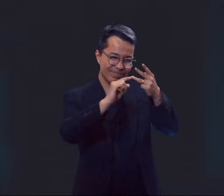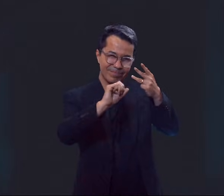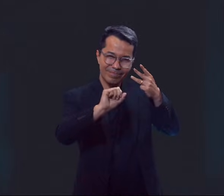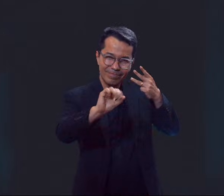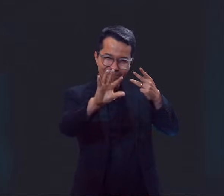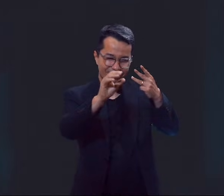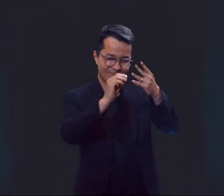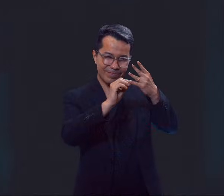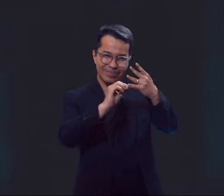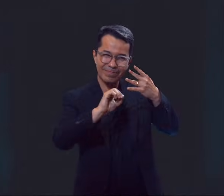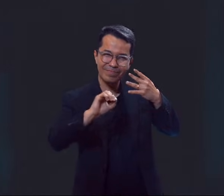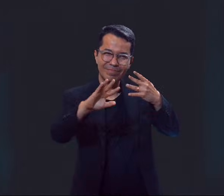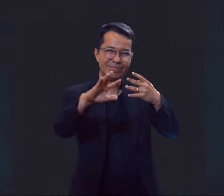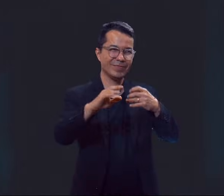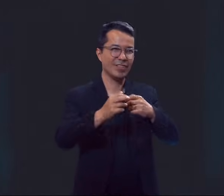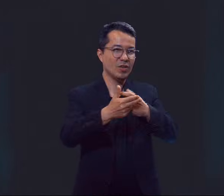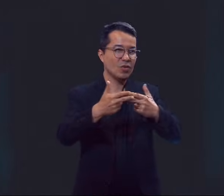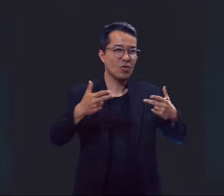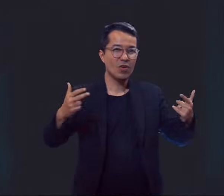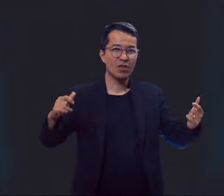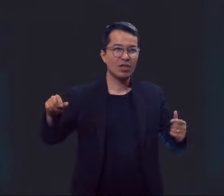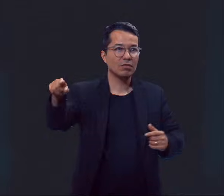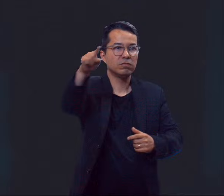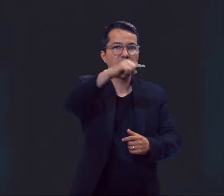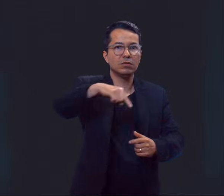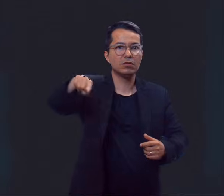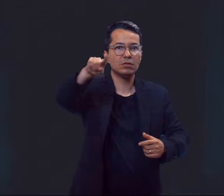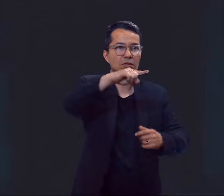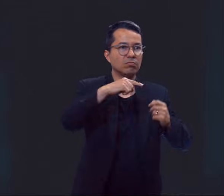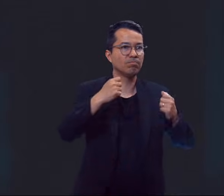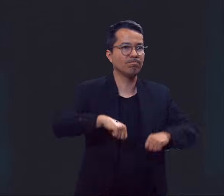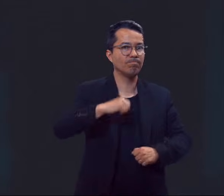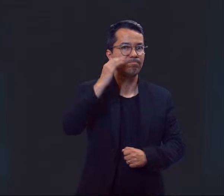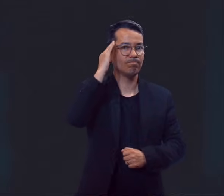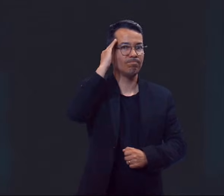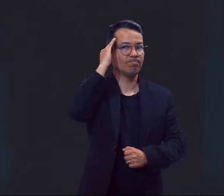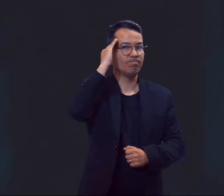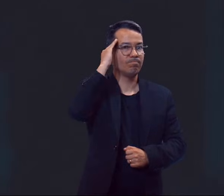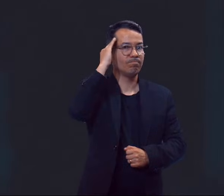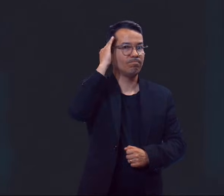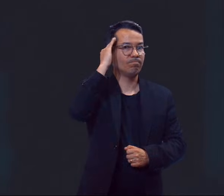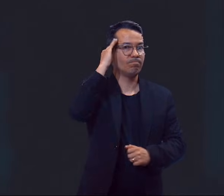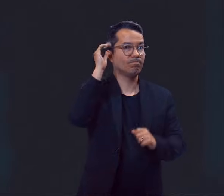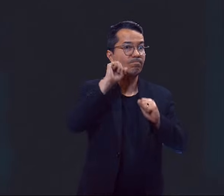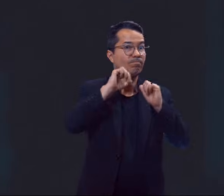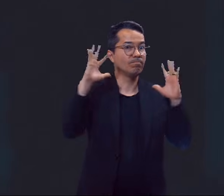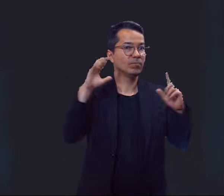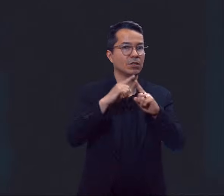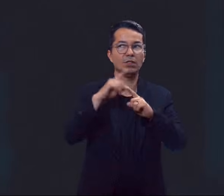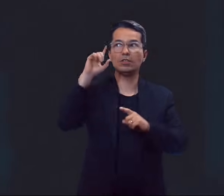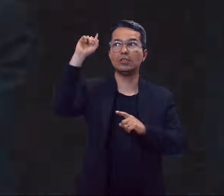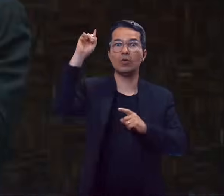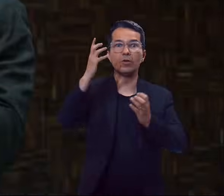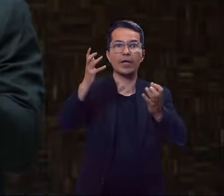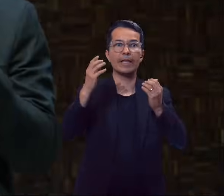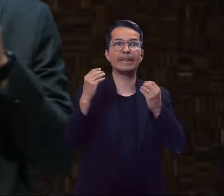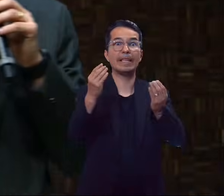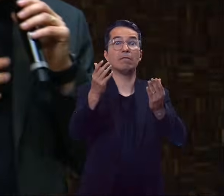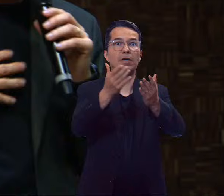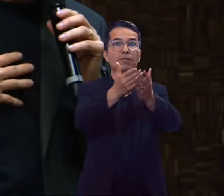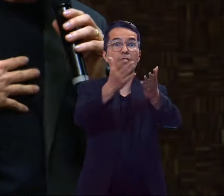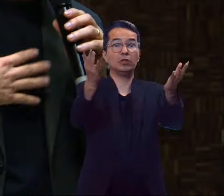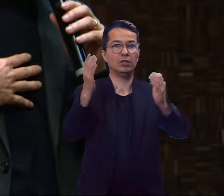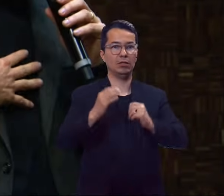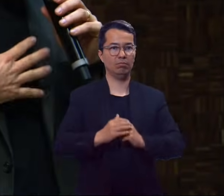que acontece? Muitas vezes a gente não usa todas as ferramentas que Deus tem para nós,